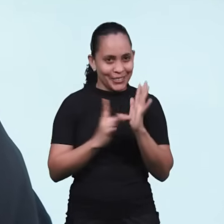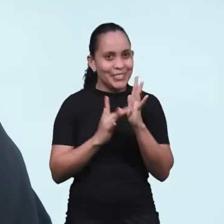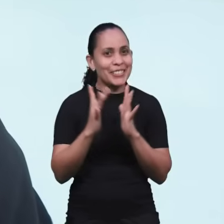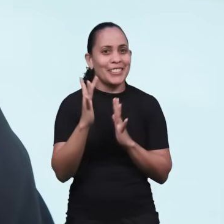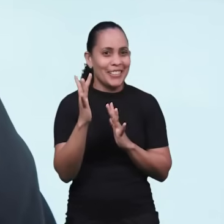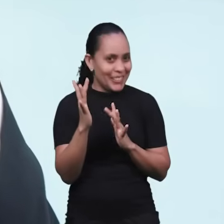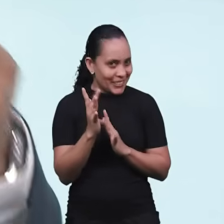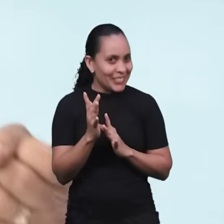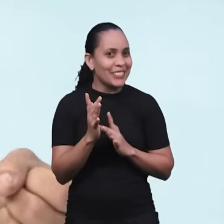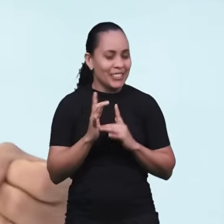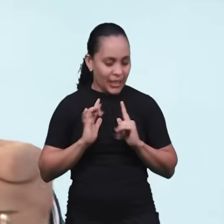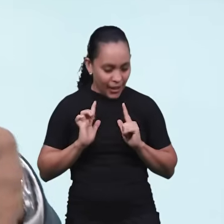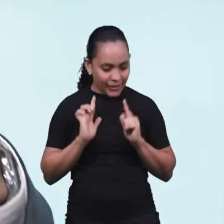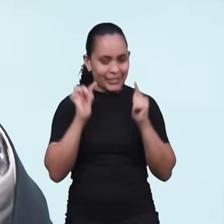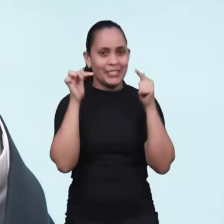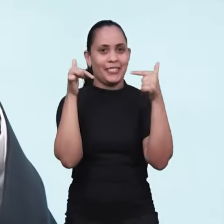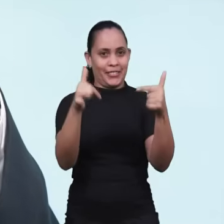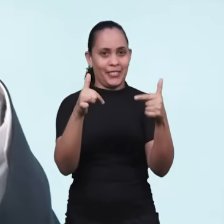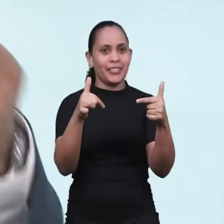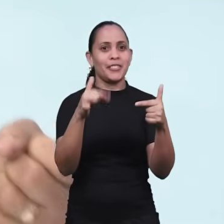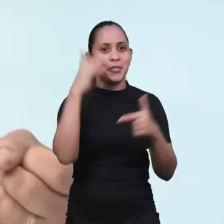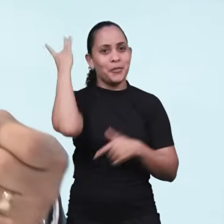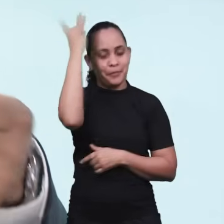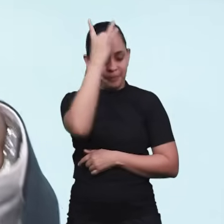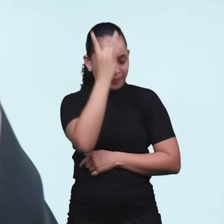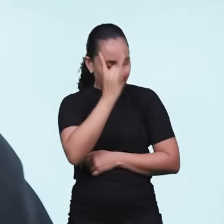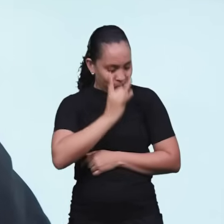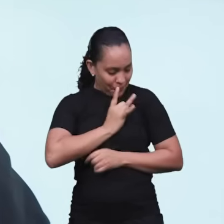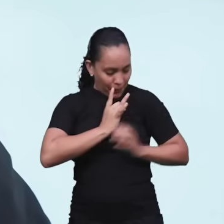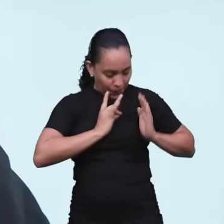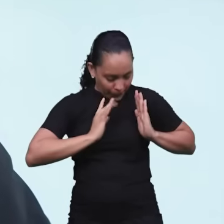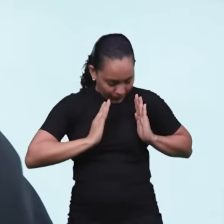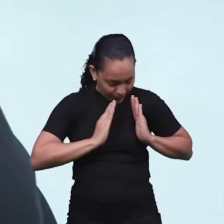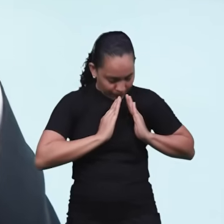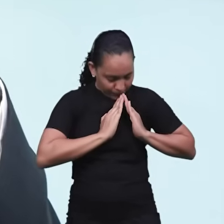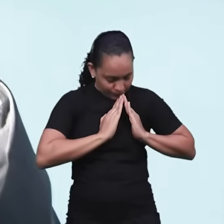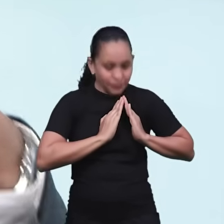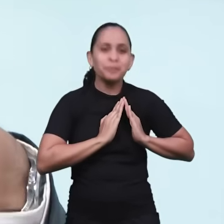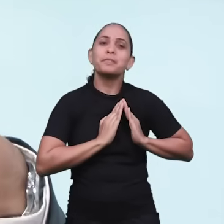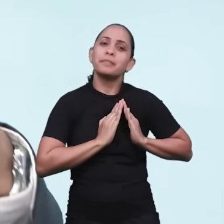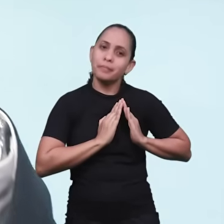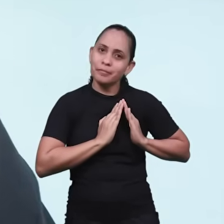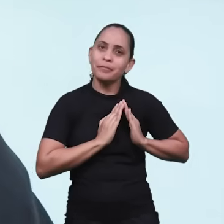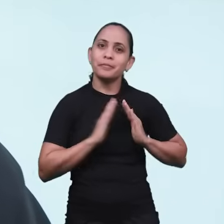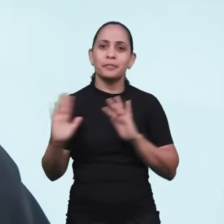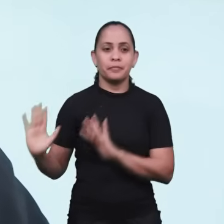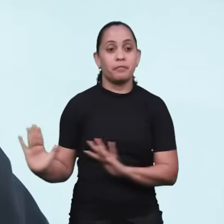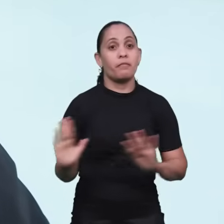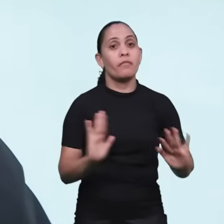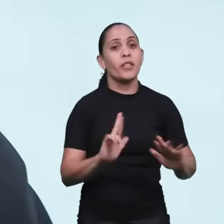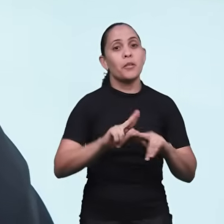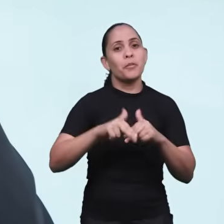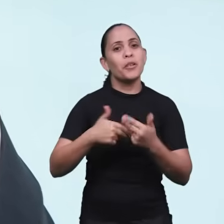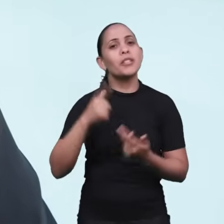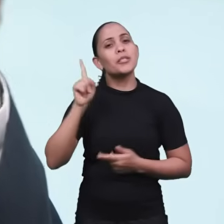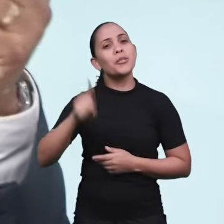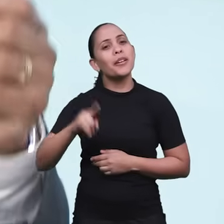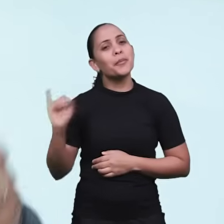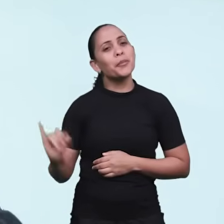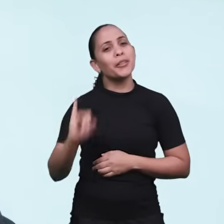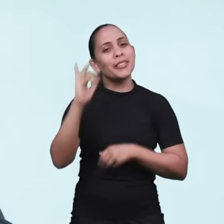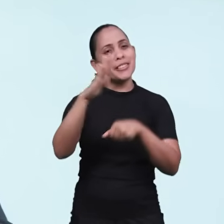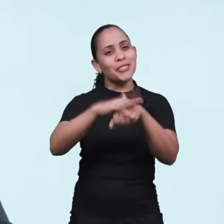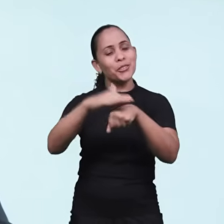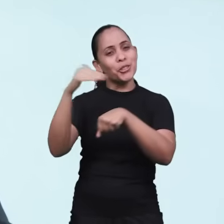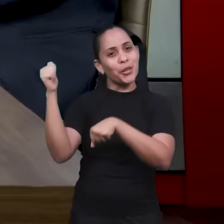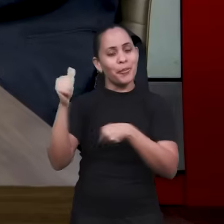Porque cheios da presença do Senhor Jesus, do seu Espírito Santo, né, que habita em nós, porque nós somos templos do